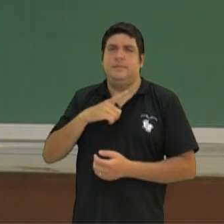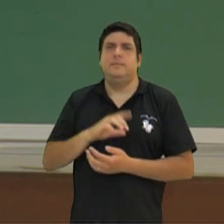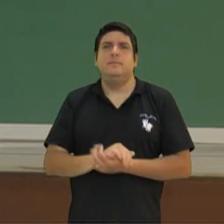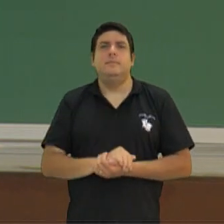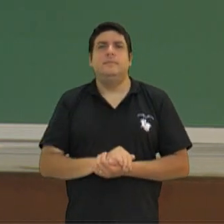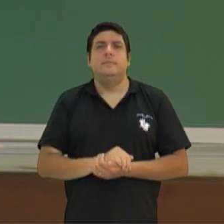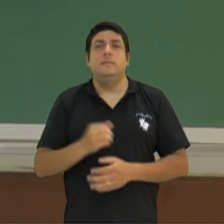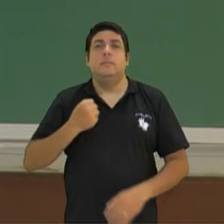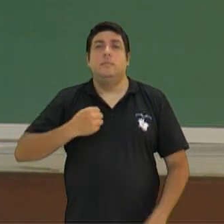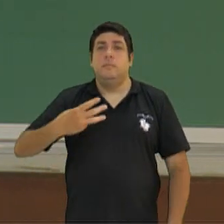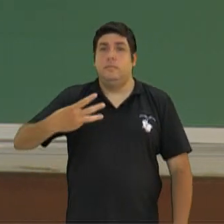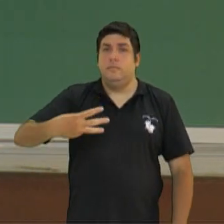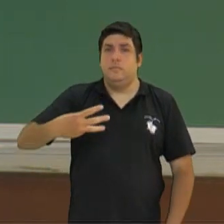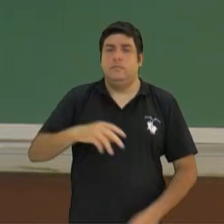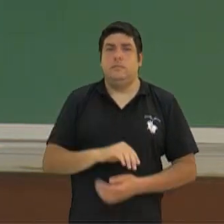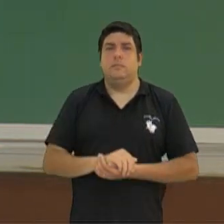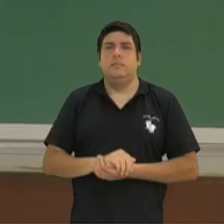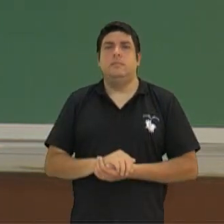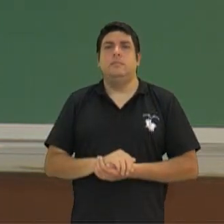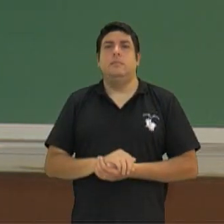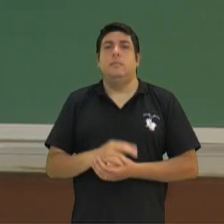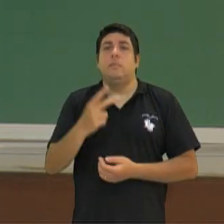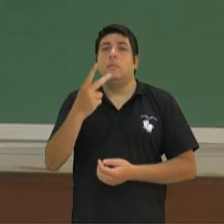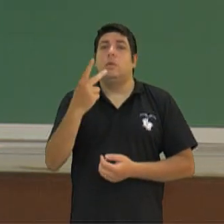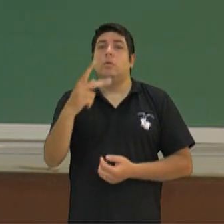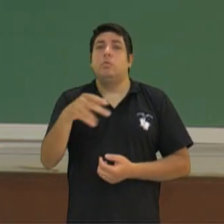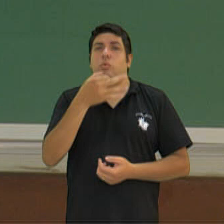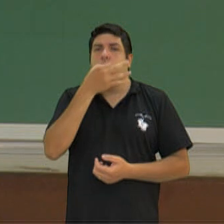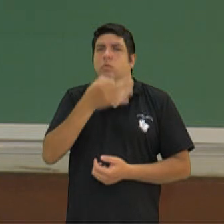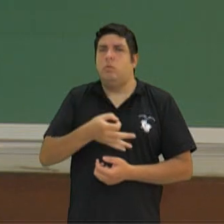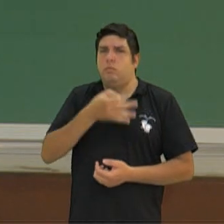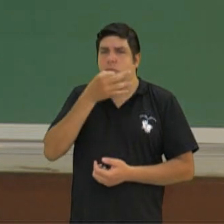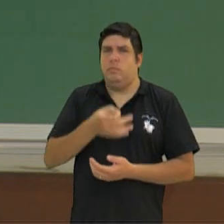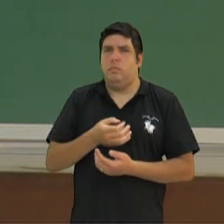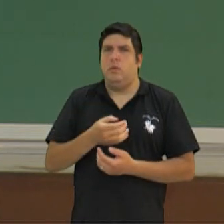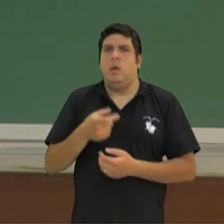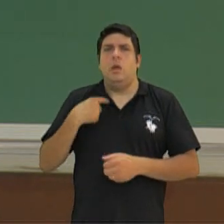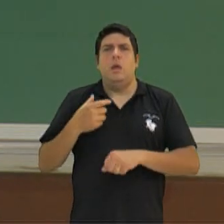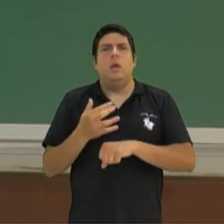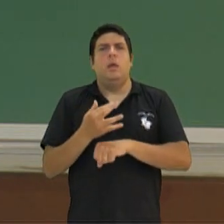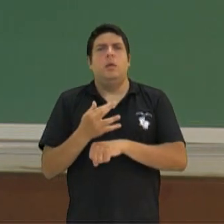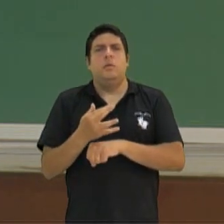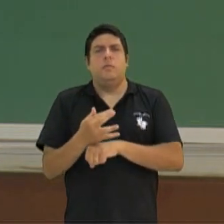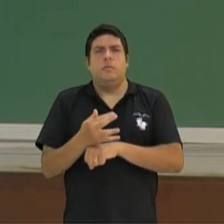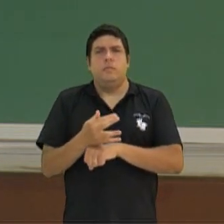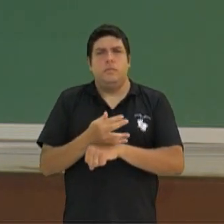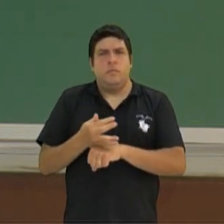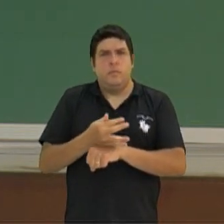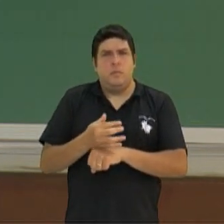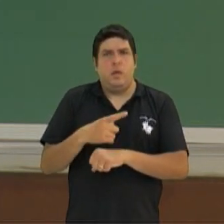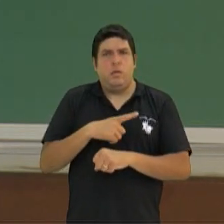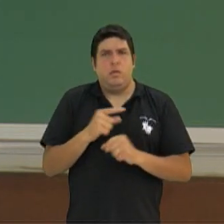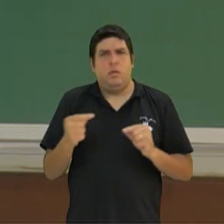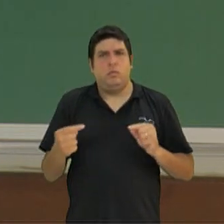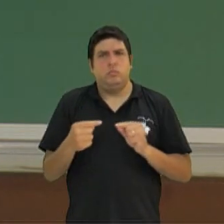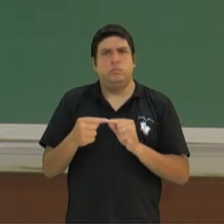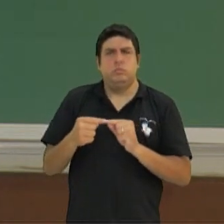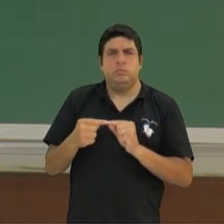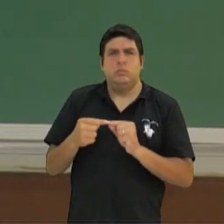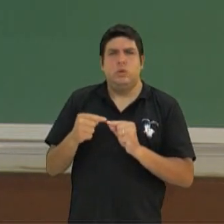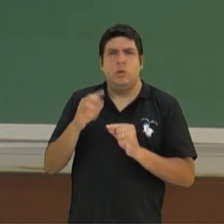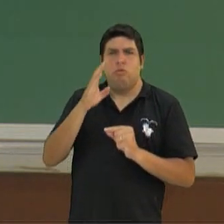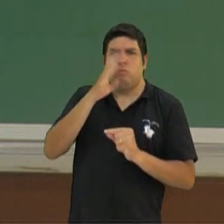na número 3, in your opinion, does this holiday have anything related to the evil or to the